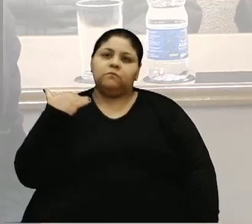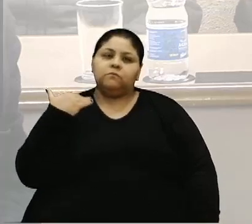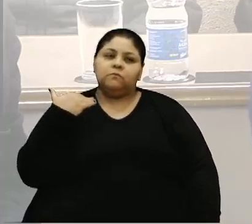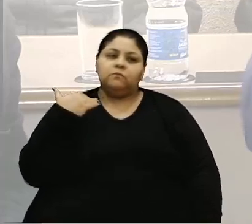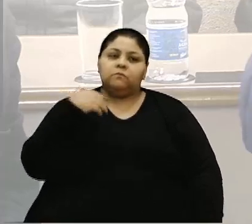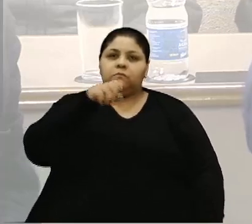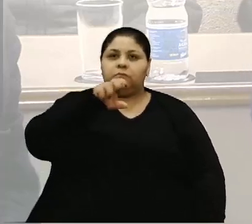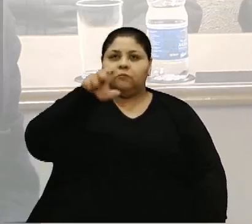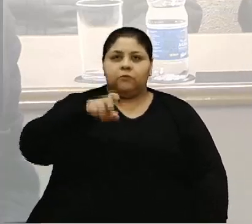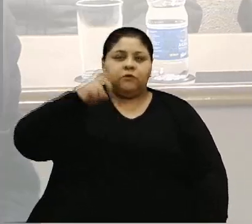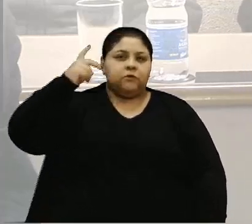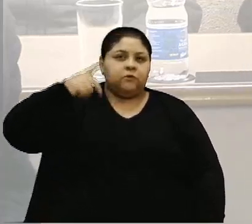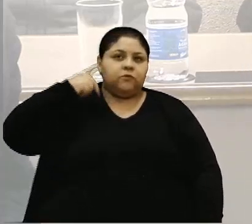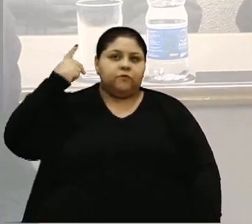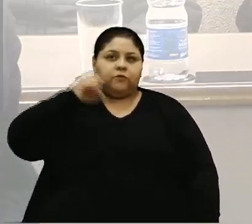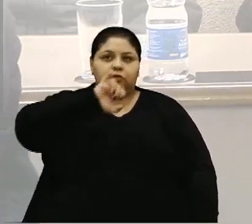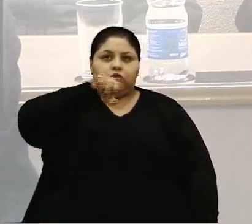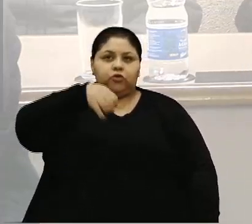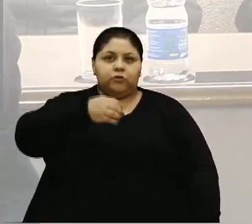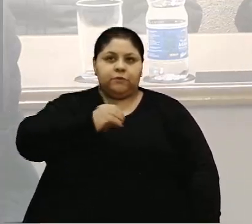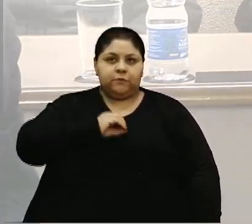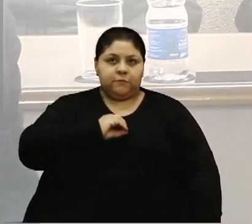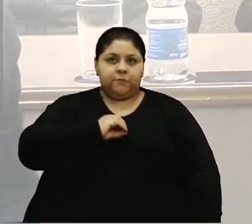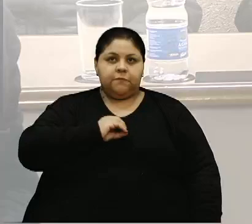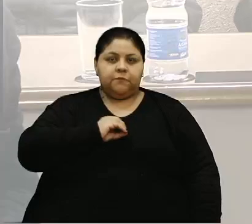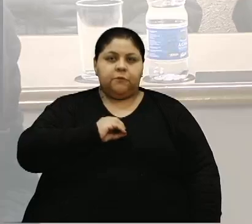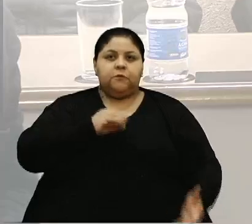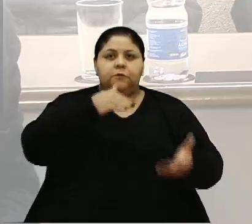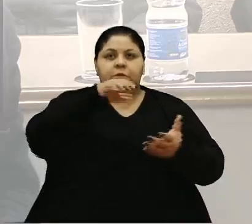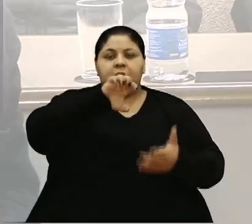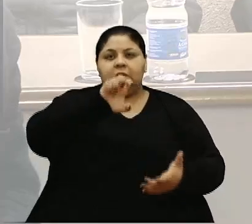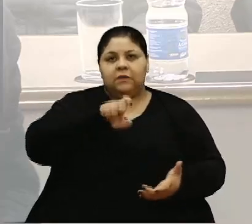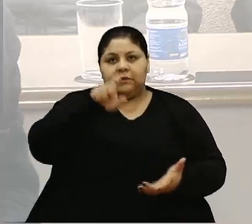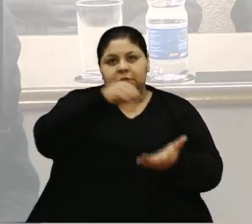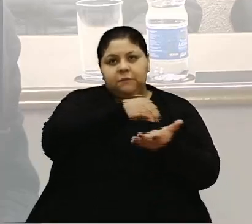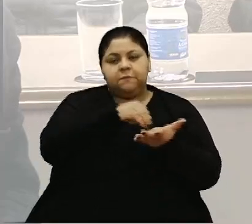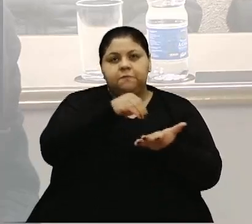Jó Arce, ex-vereador, ex-secretário,